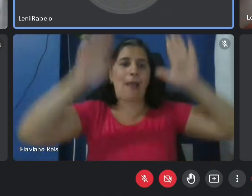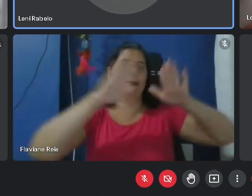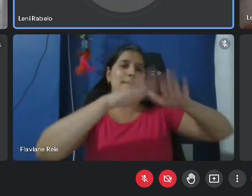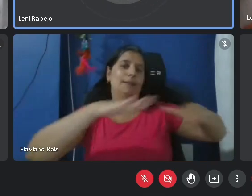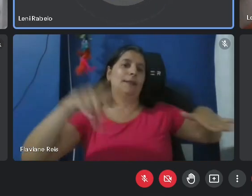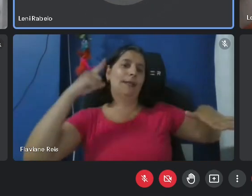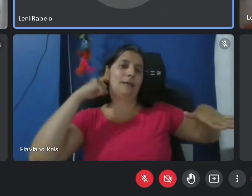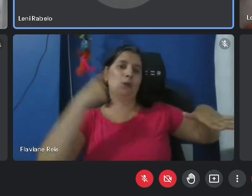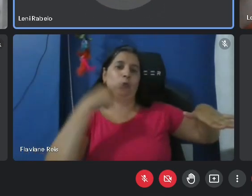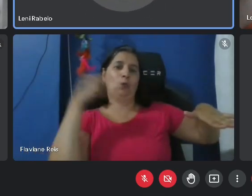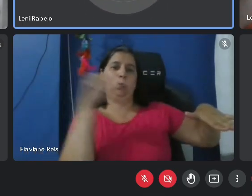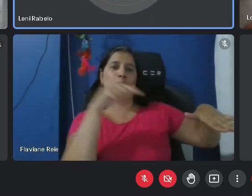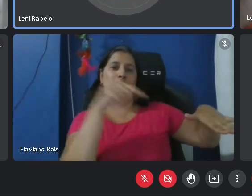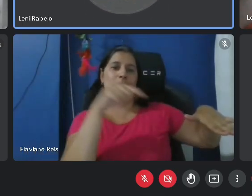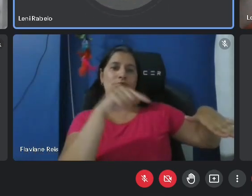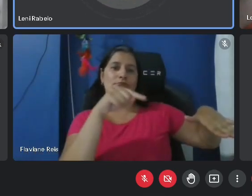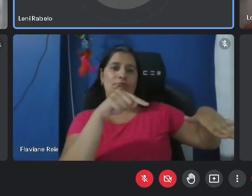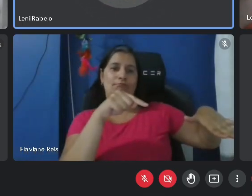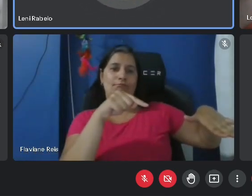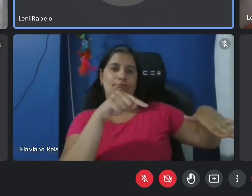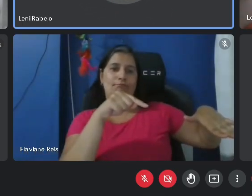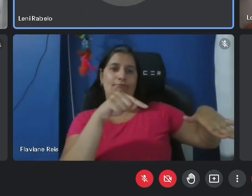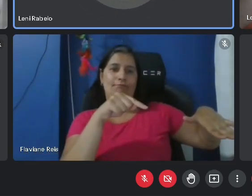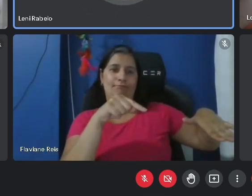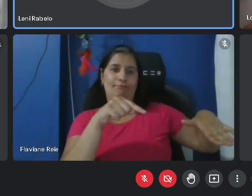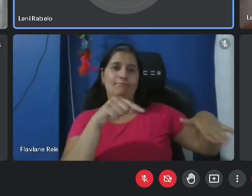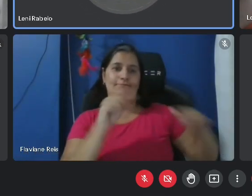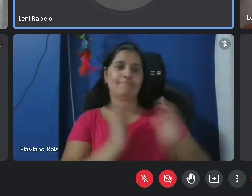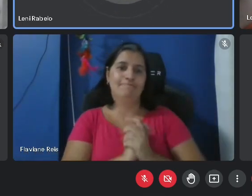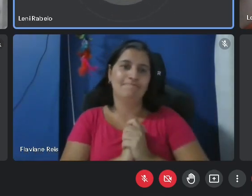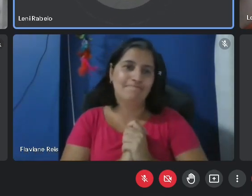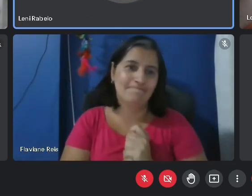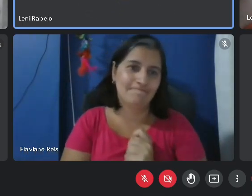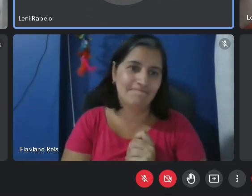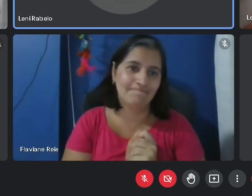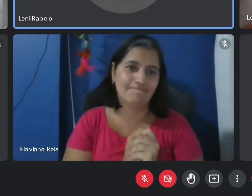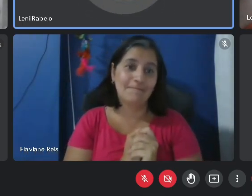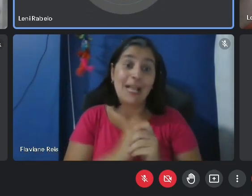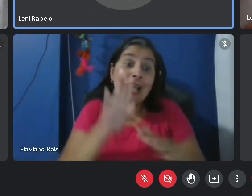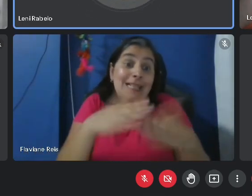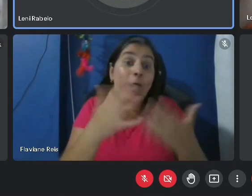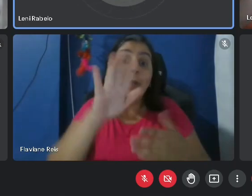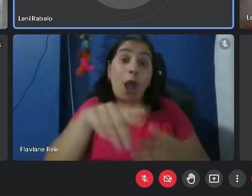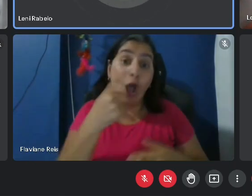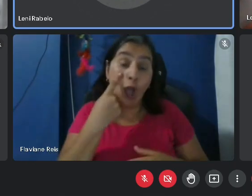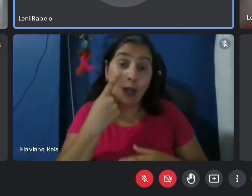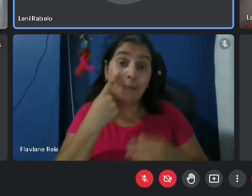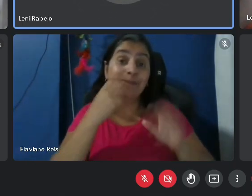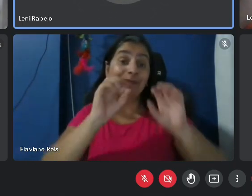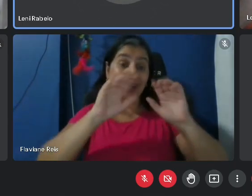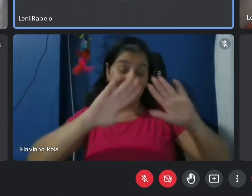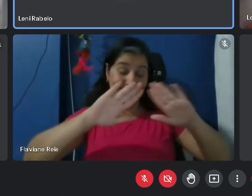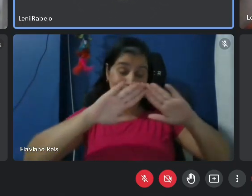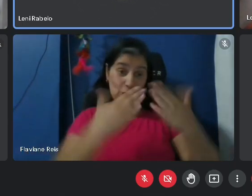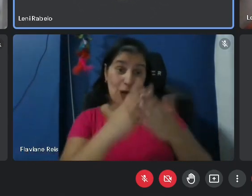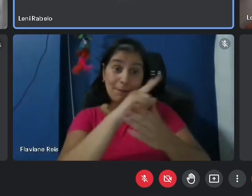Então, vocês precisam pensar mais na criança surda. A sociedade precisa pensar mais na criança